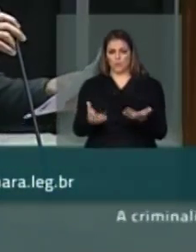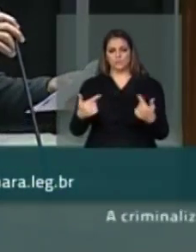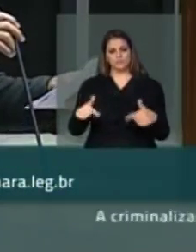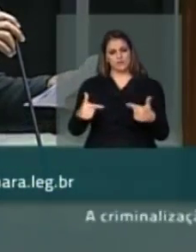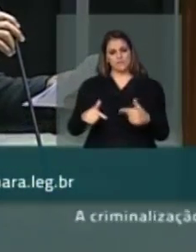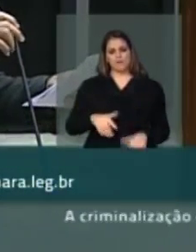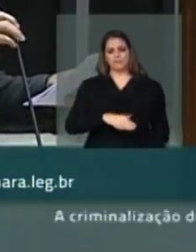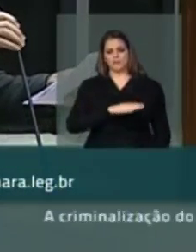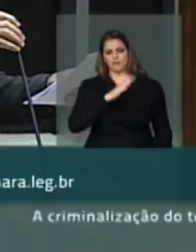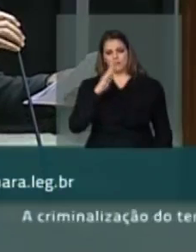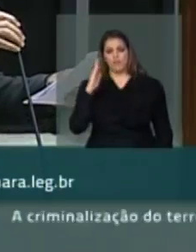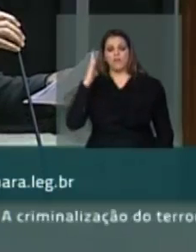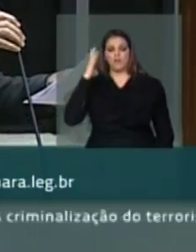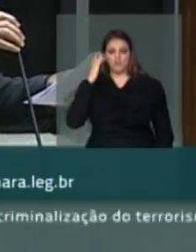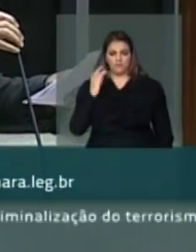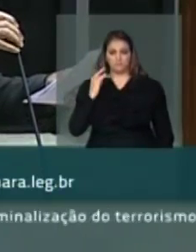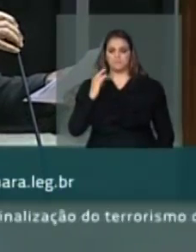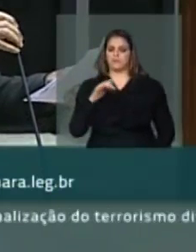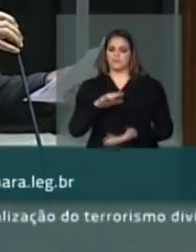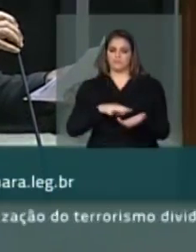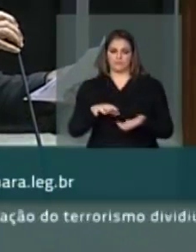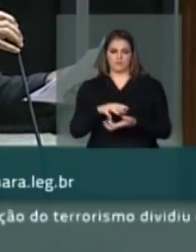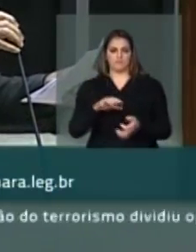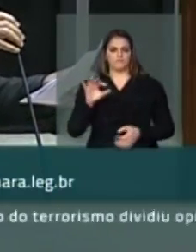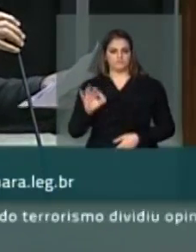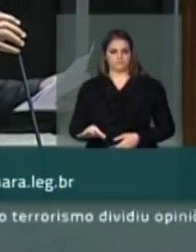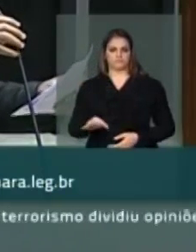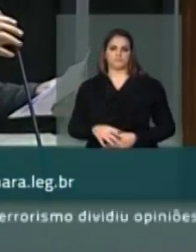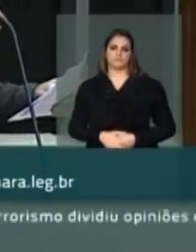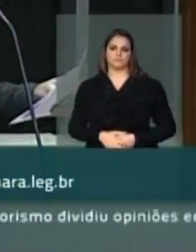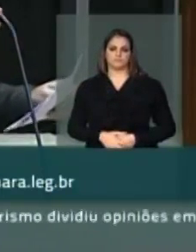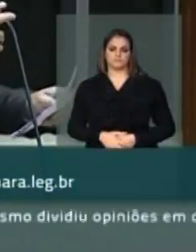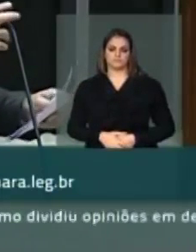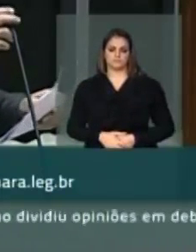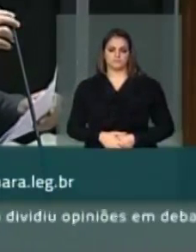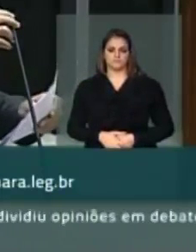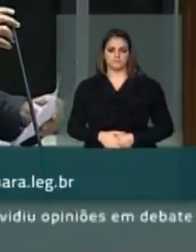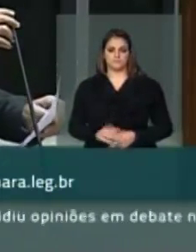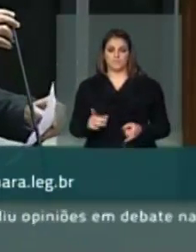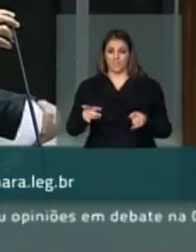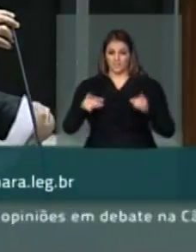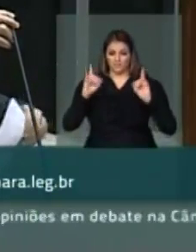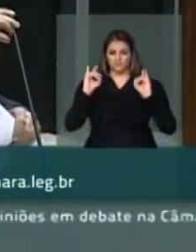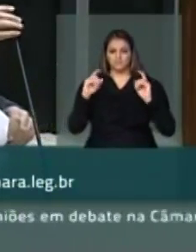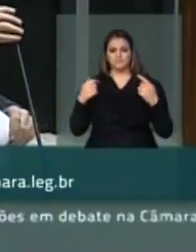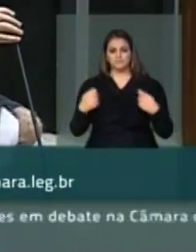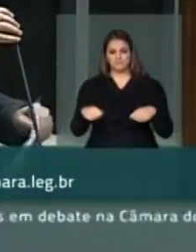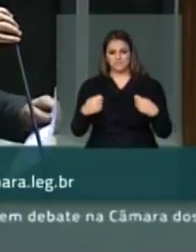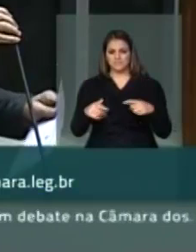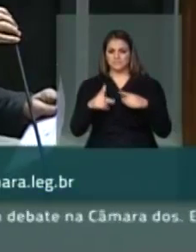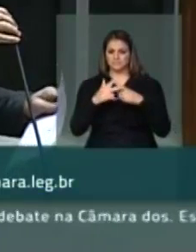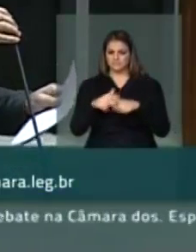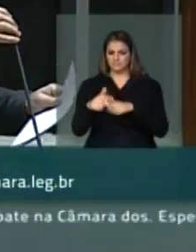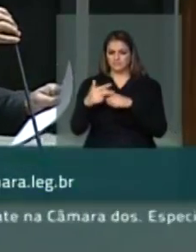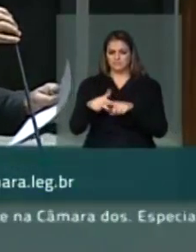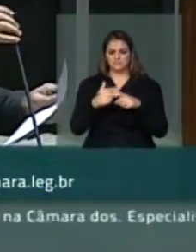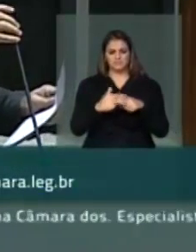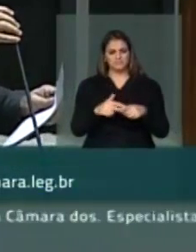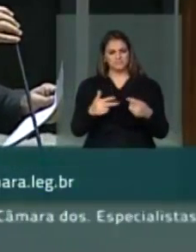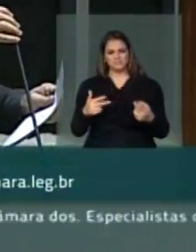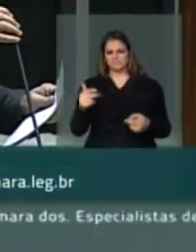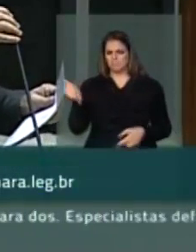de amanhã. E luta-se pela reforma dos prédios, que realmente é um verdadeiro